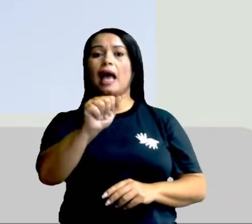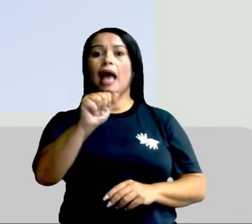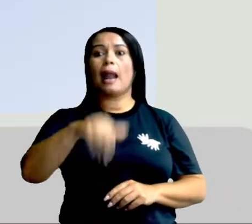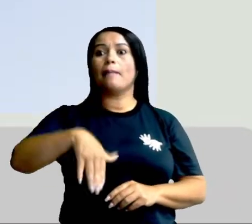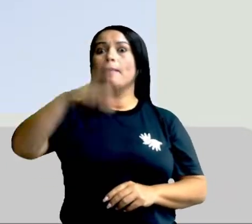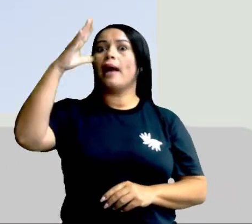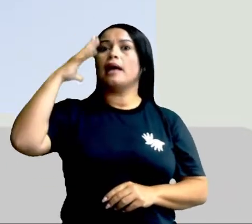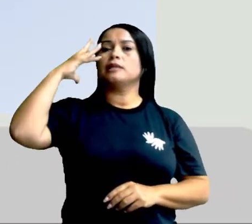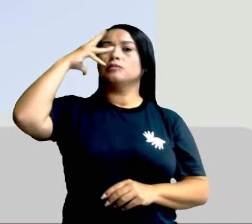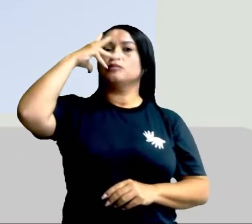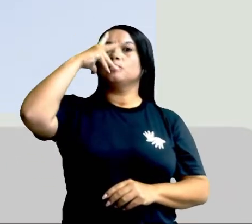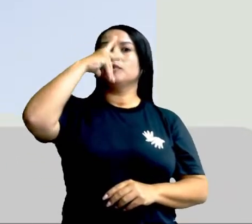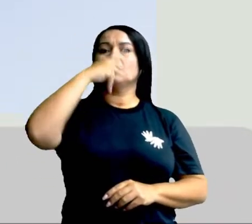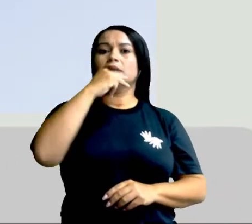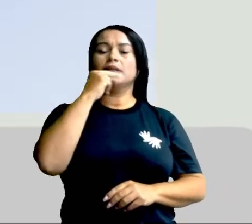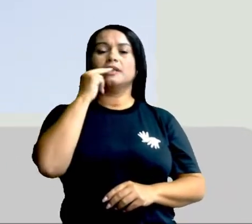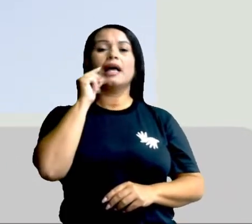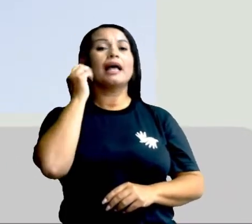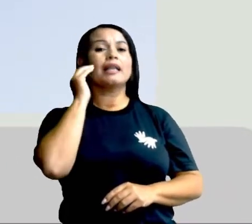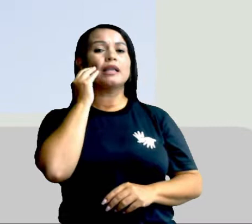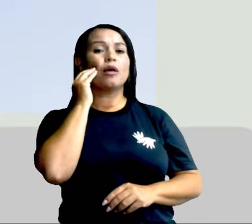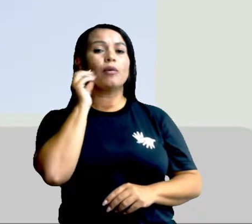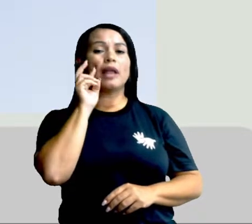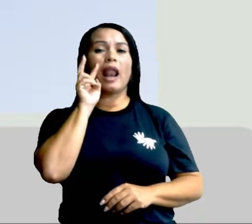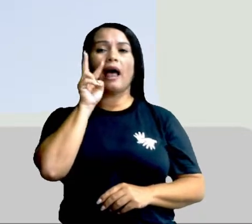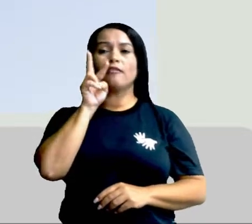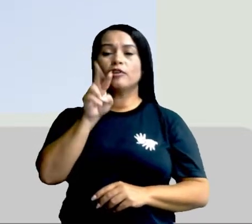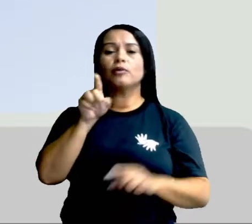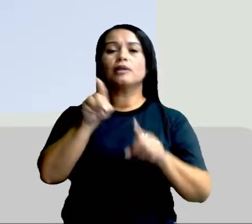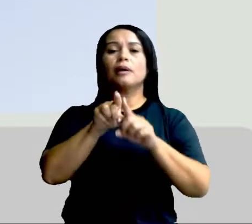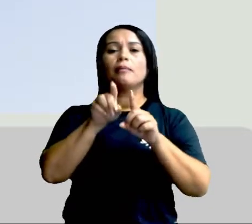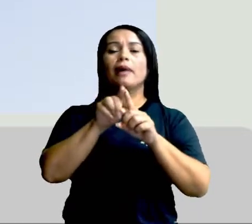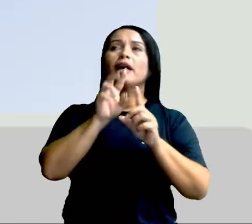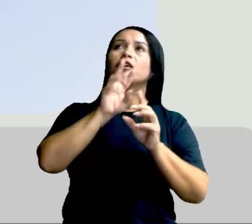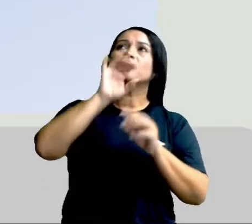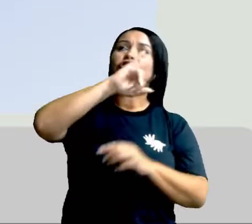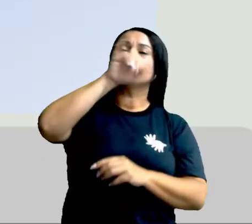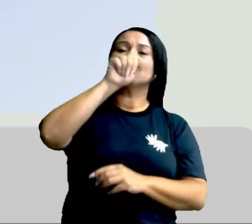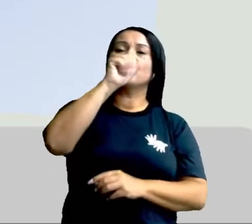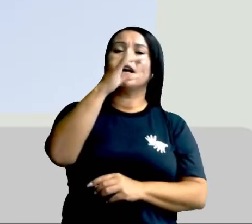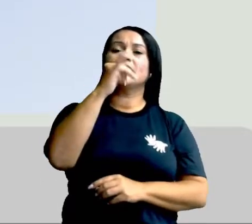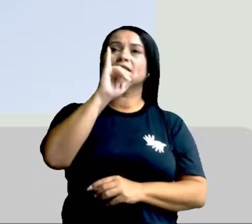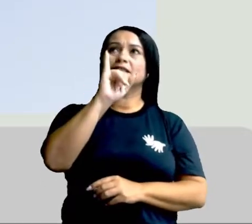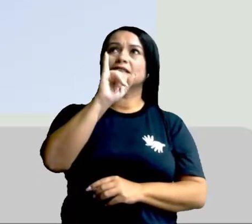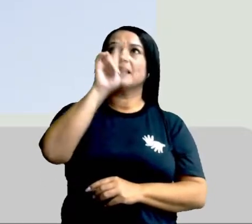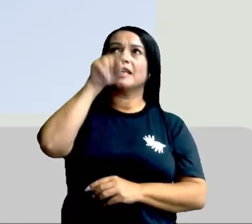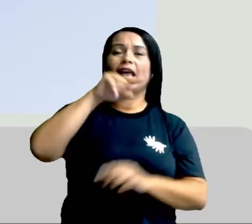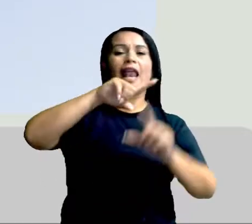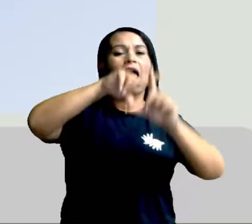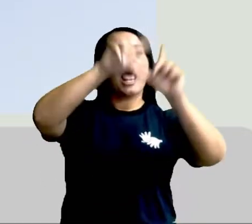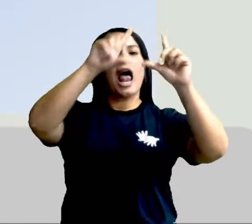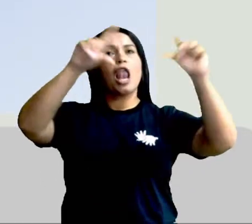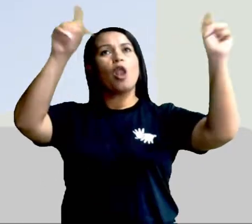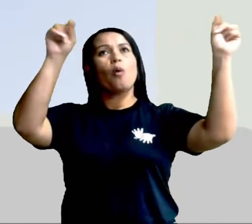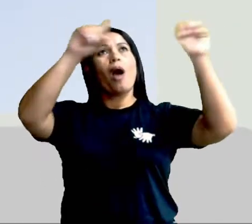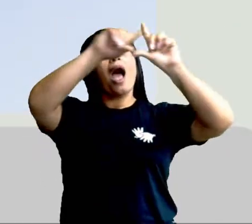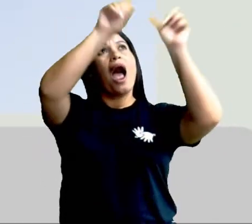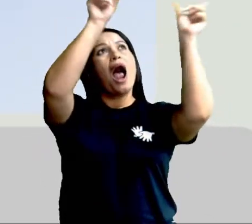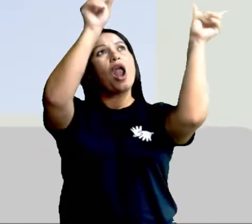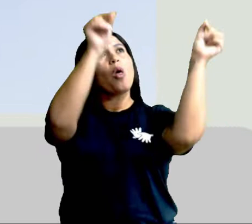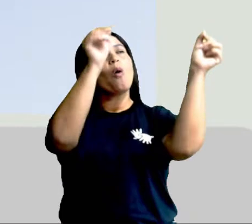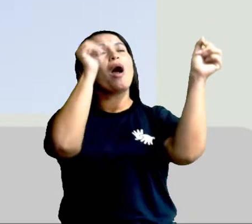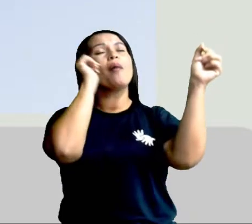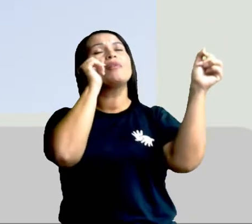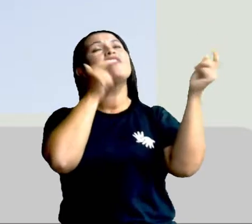tribo, porém ao ver Jaci, que para os índios é a lua, refletida nas águas do Iguarapé,